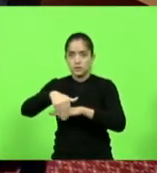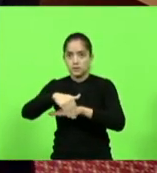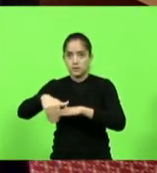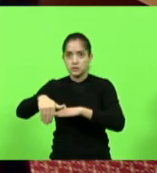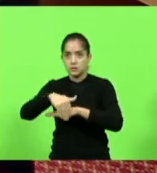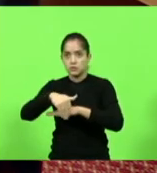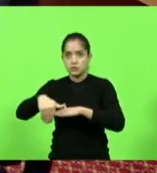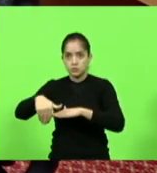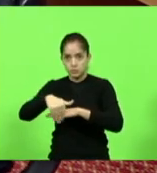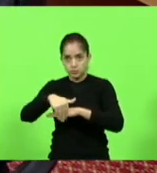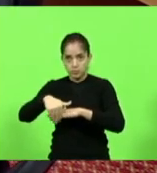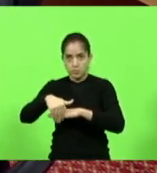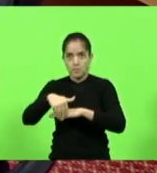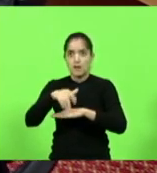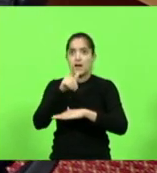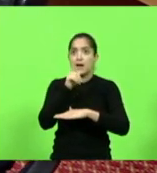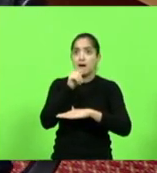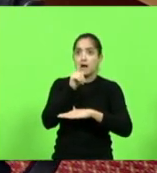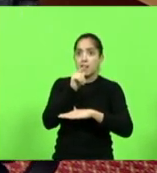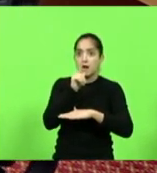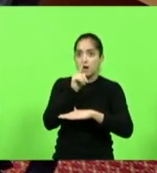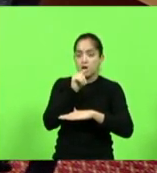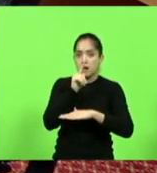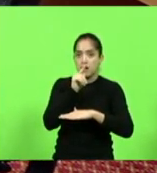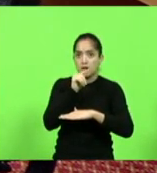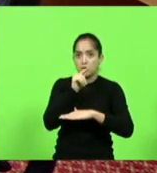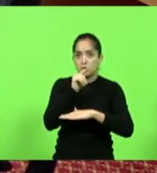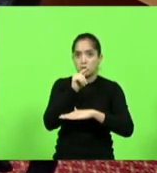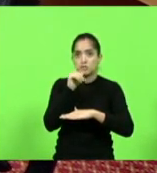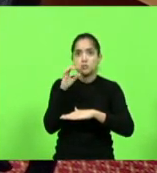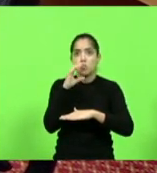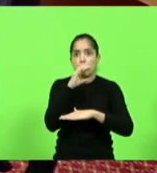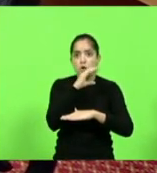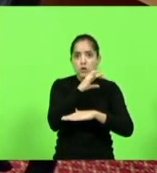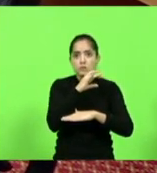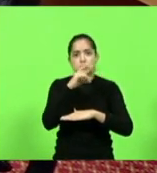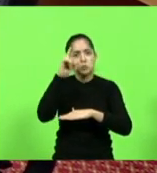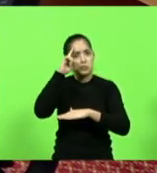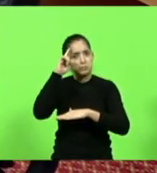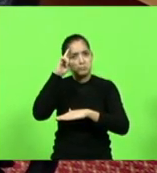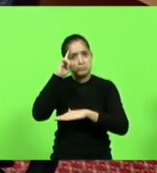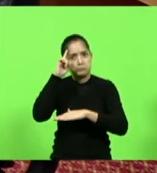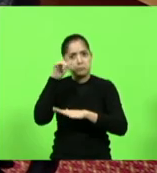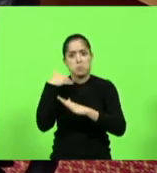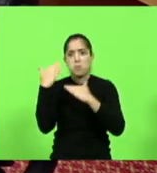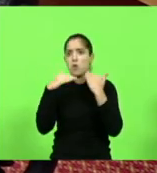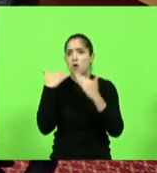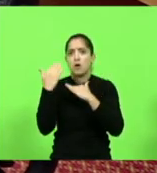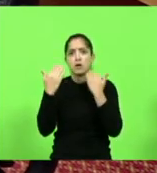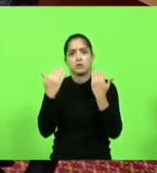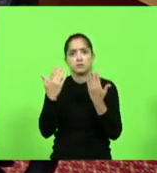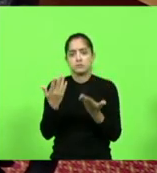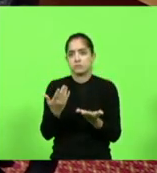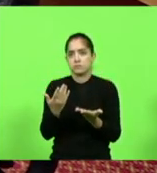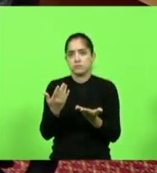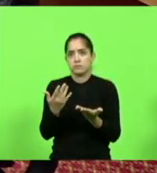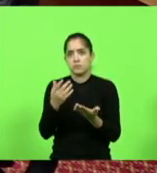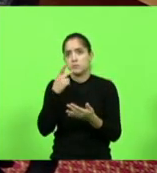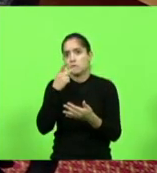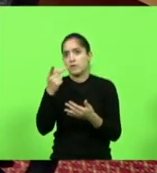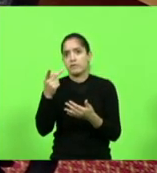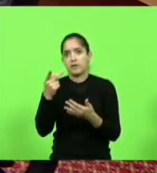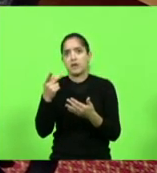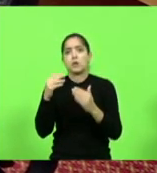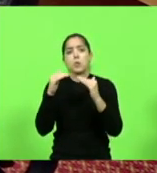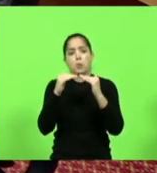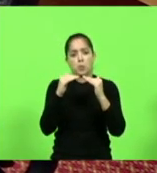no trecho de Águas Morna a Bom Retiro, morre todo dia uma pessoa. E isso aqui não é falado tanto assim,